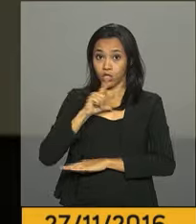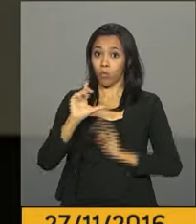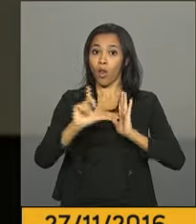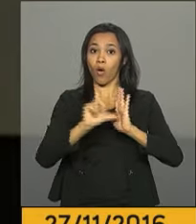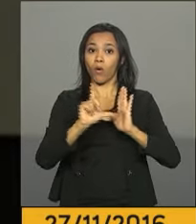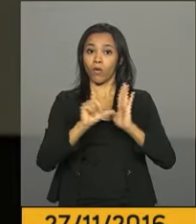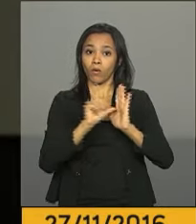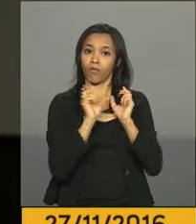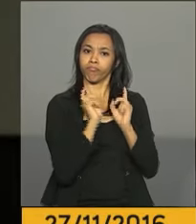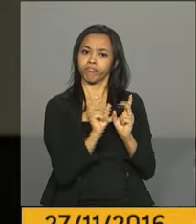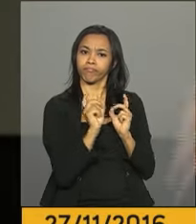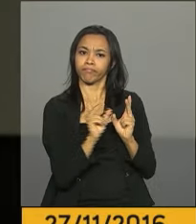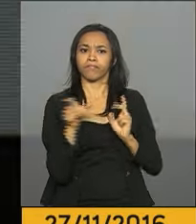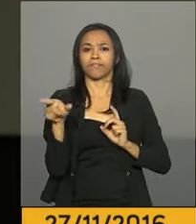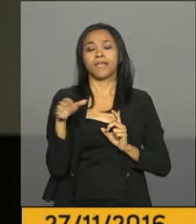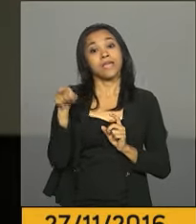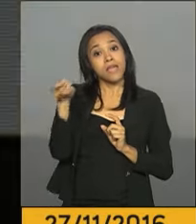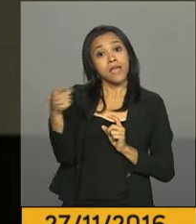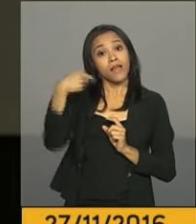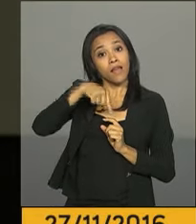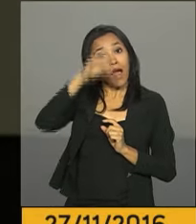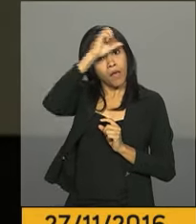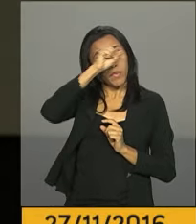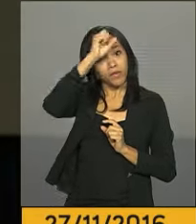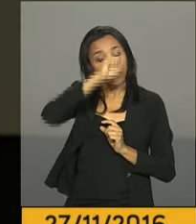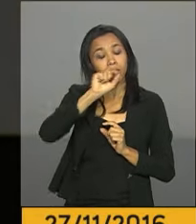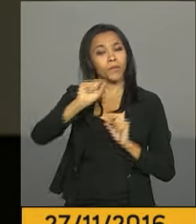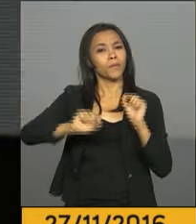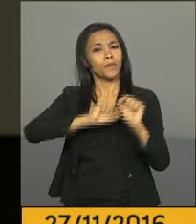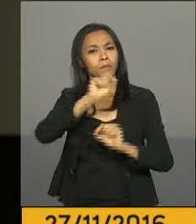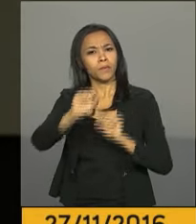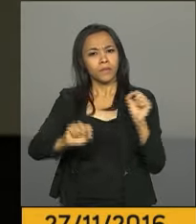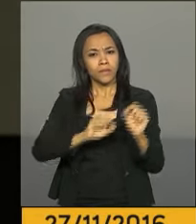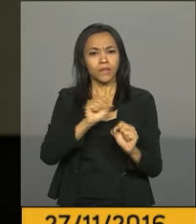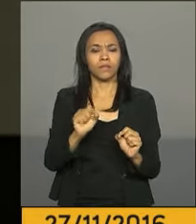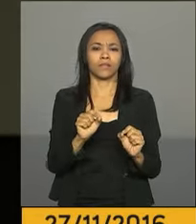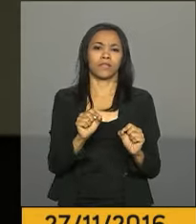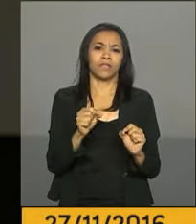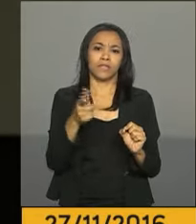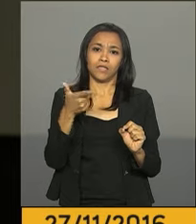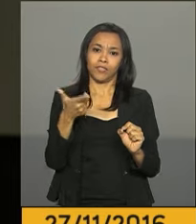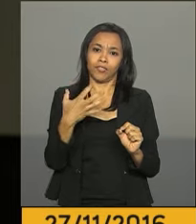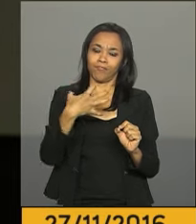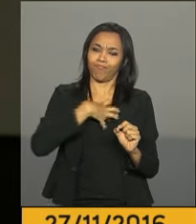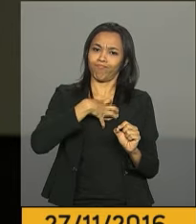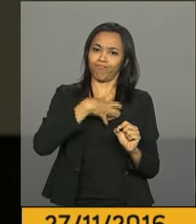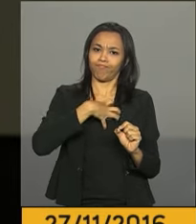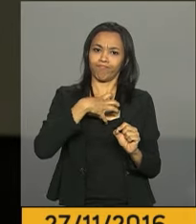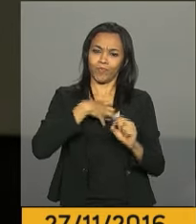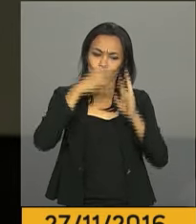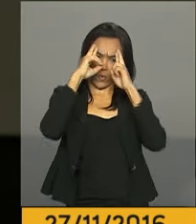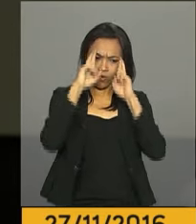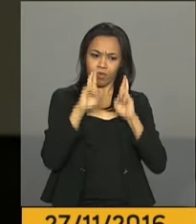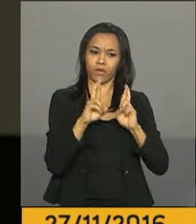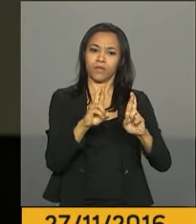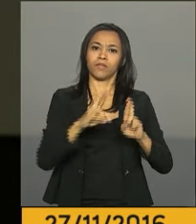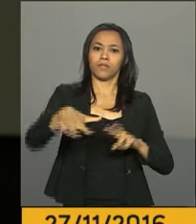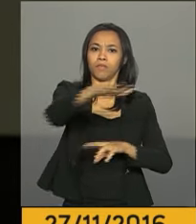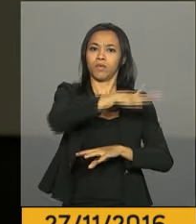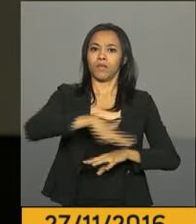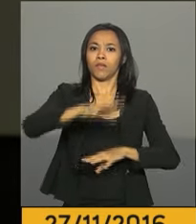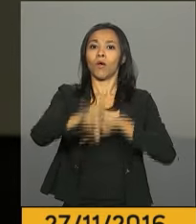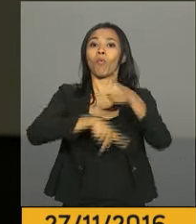lá ele aprendeu os primeiros momentos da dignidade, por assim dizer, do povo